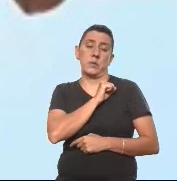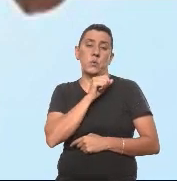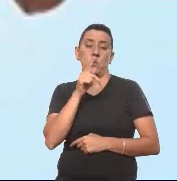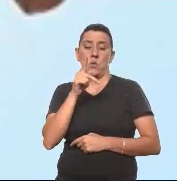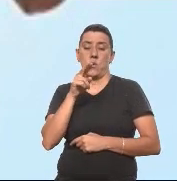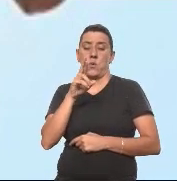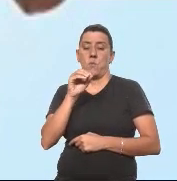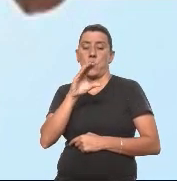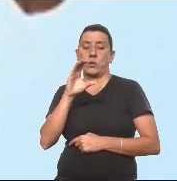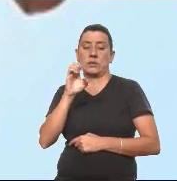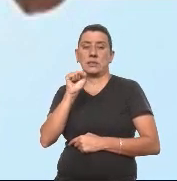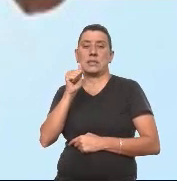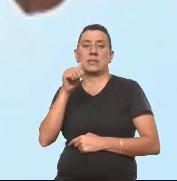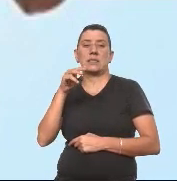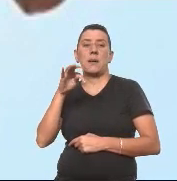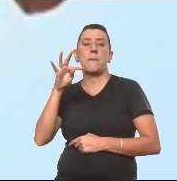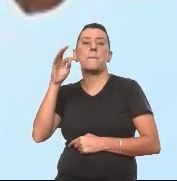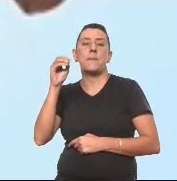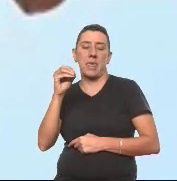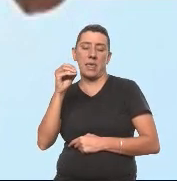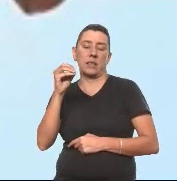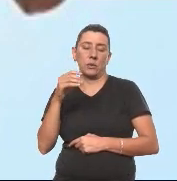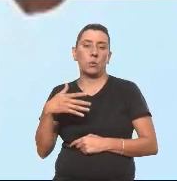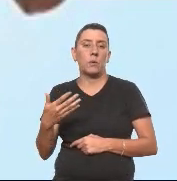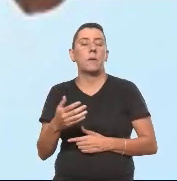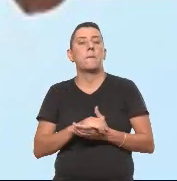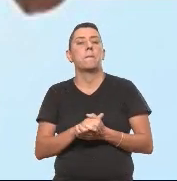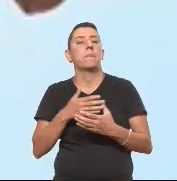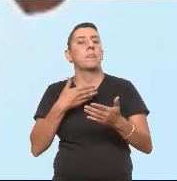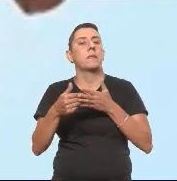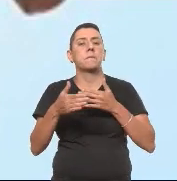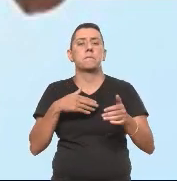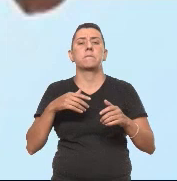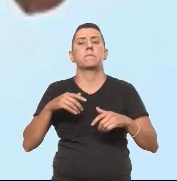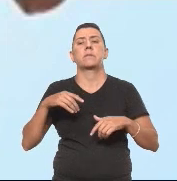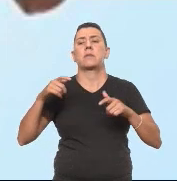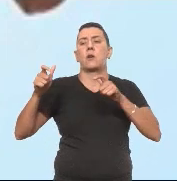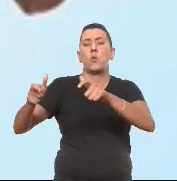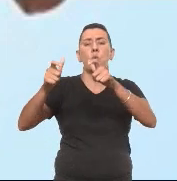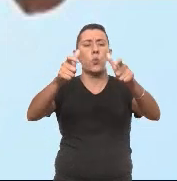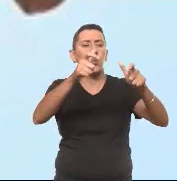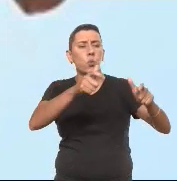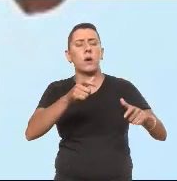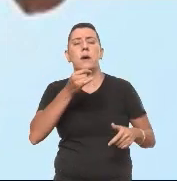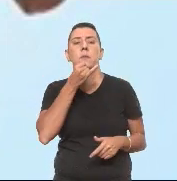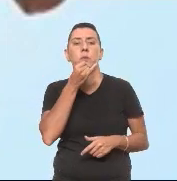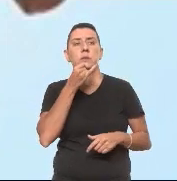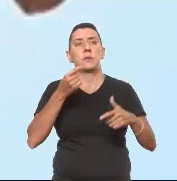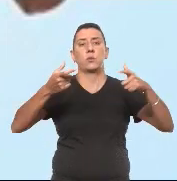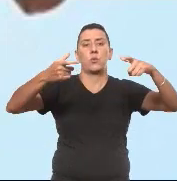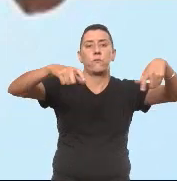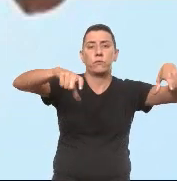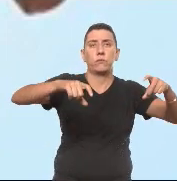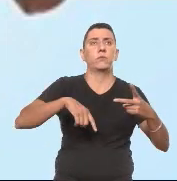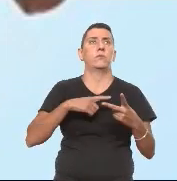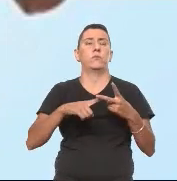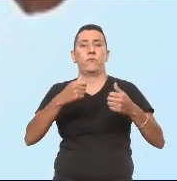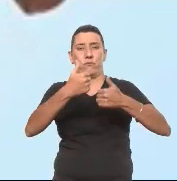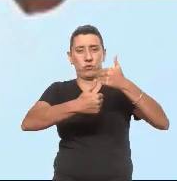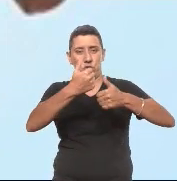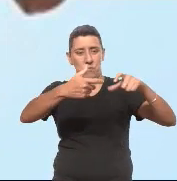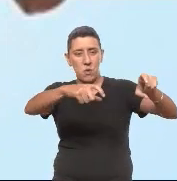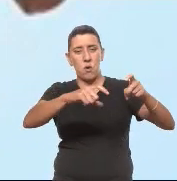com todas as informações seja num evento numa arena num estádio de futebol ou seja no aeroporto